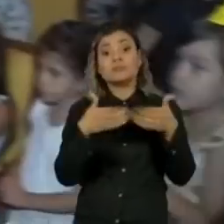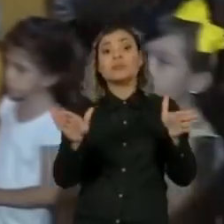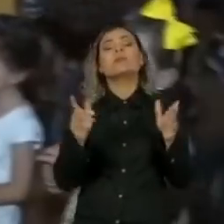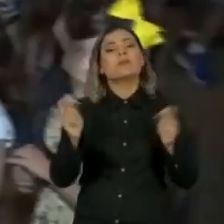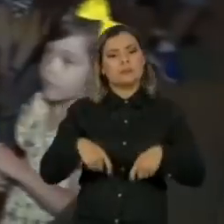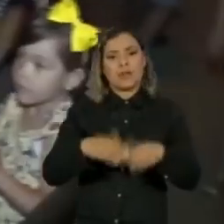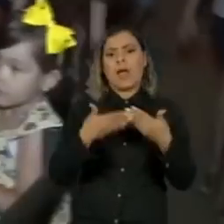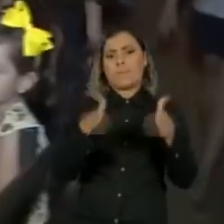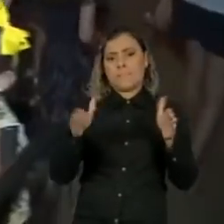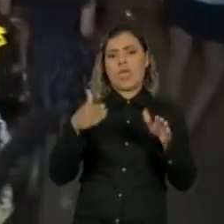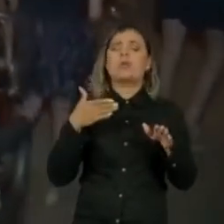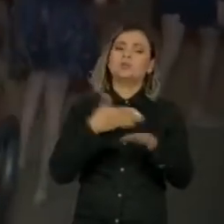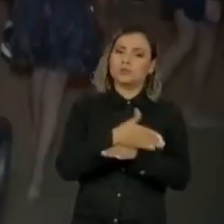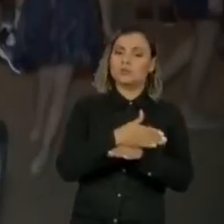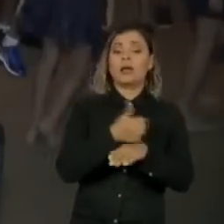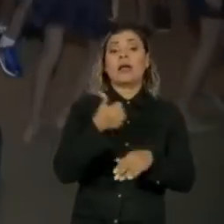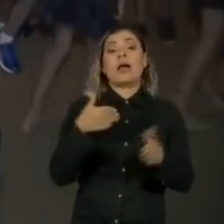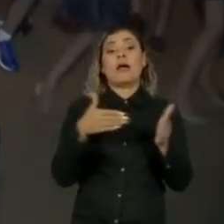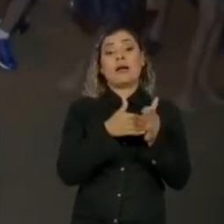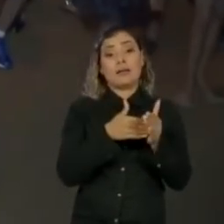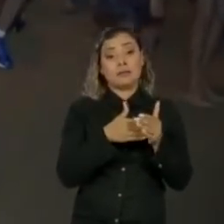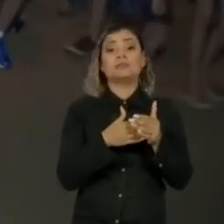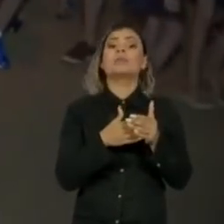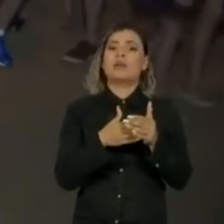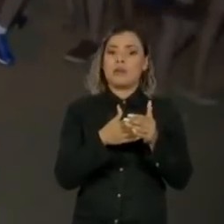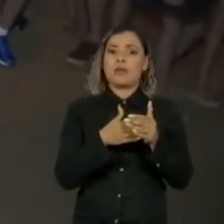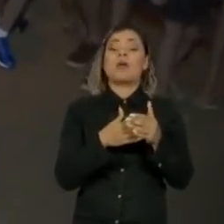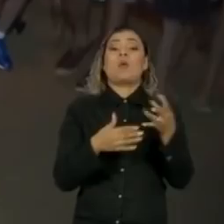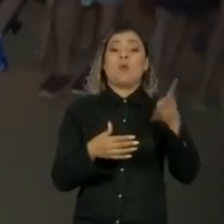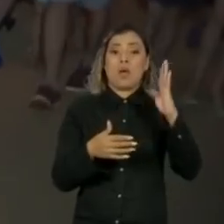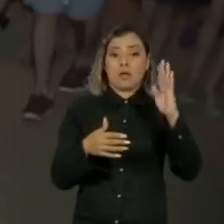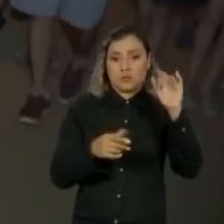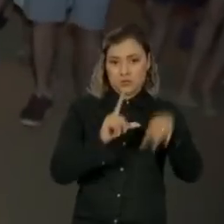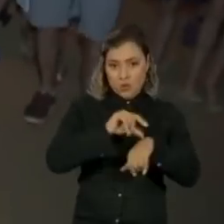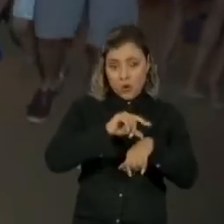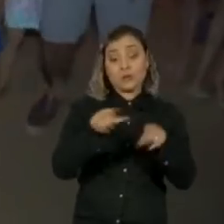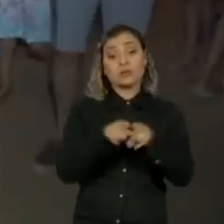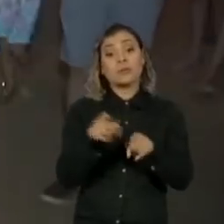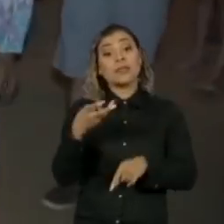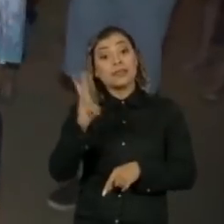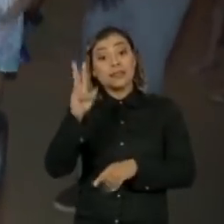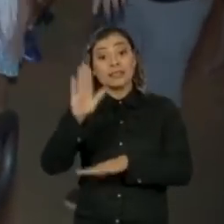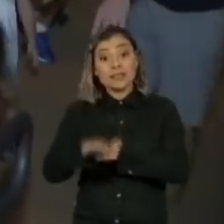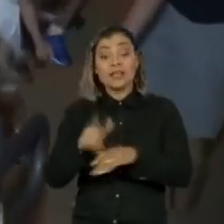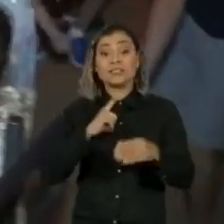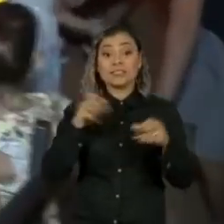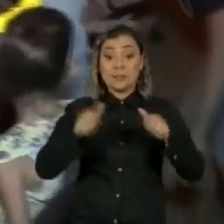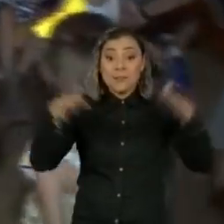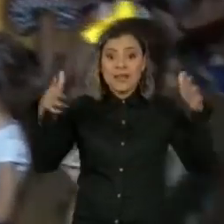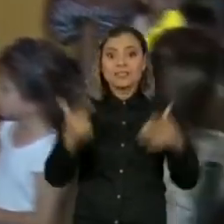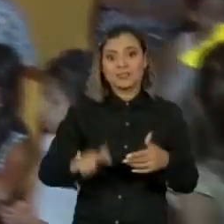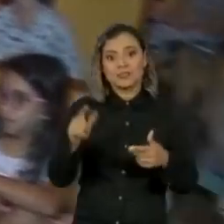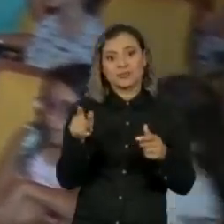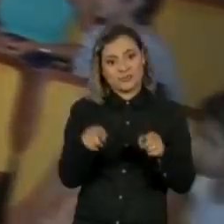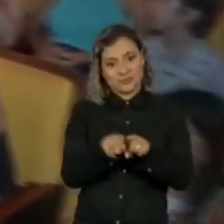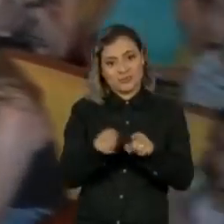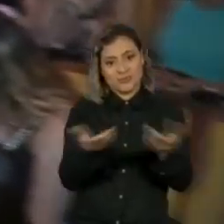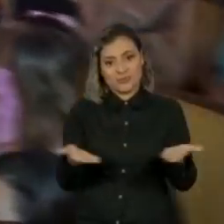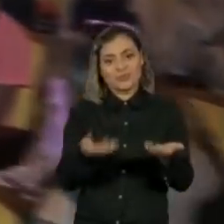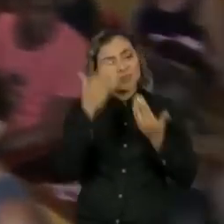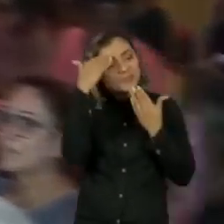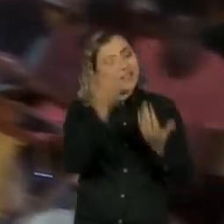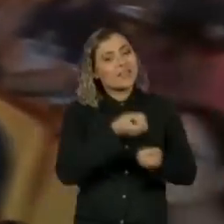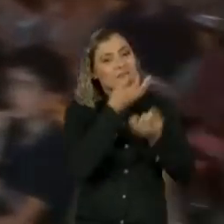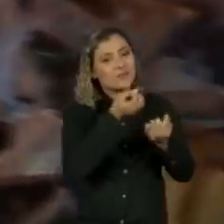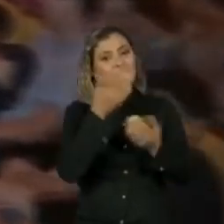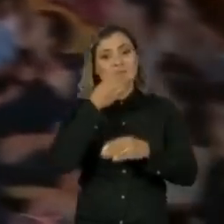a bilheteria fica aberta até as 16 horas e podem ver que vai ter mais um espetáculo às 15 horas, um espetáculo de mágica ainda hoje. Tá certo, Ana, obrigado pelas suas